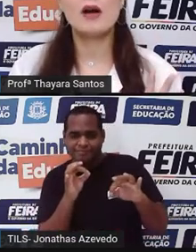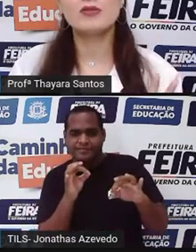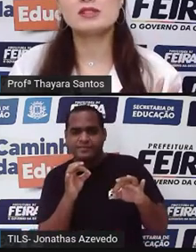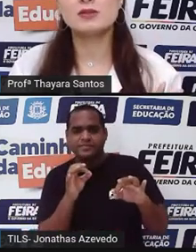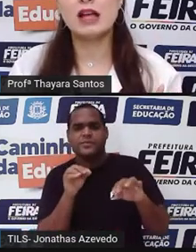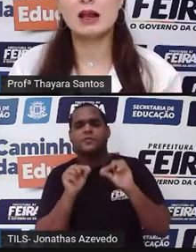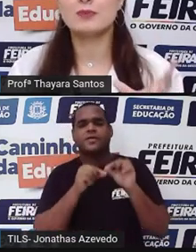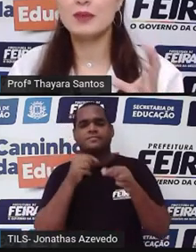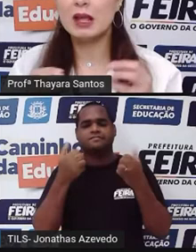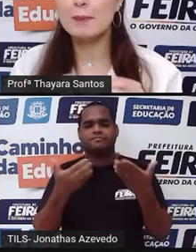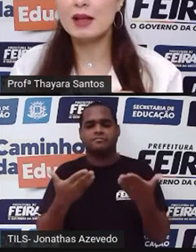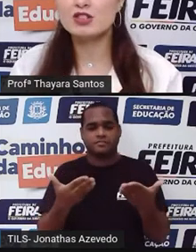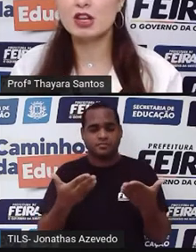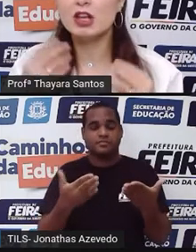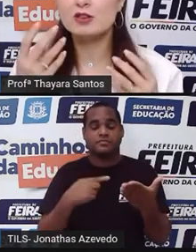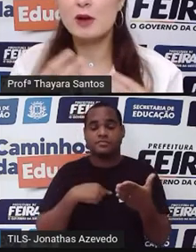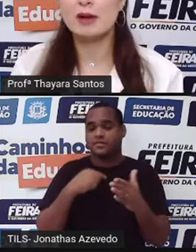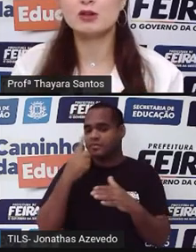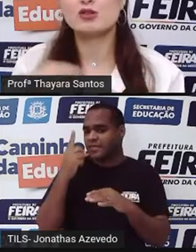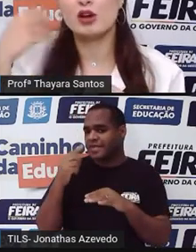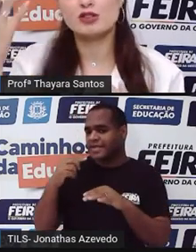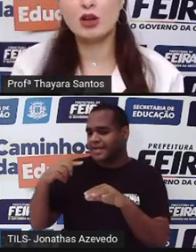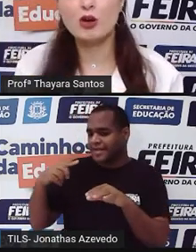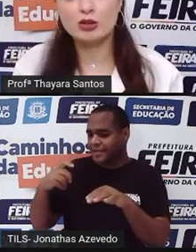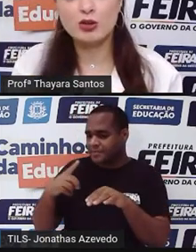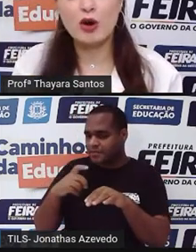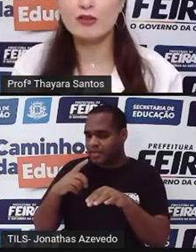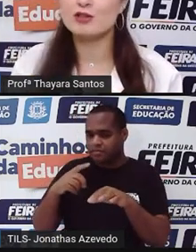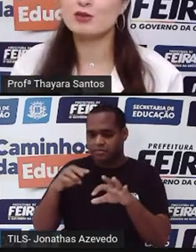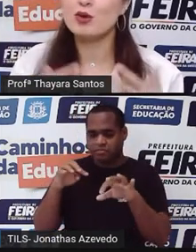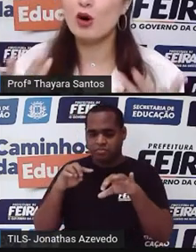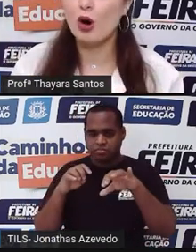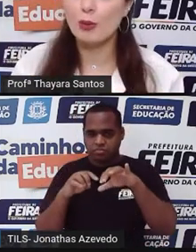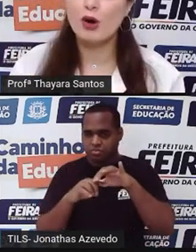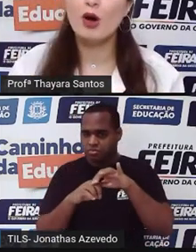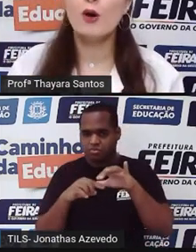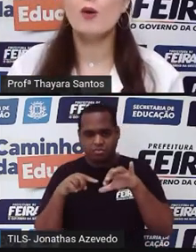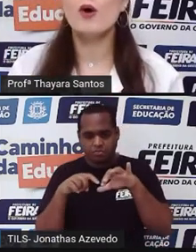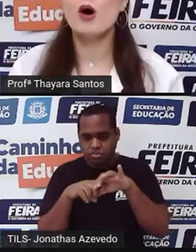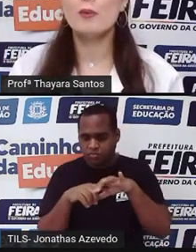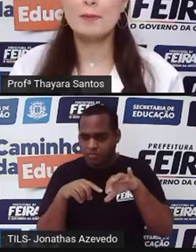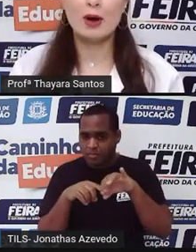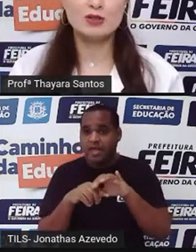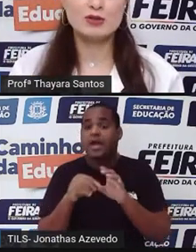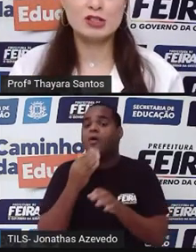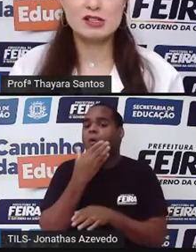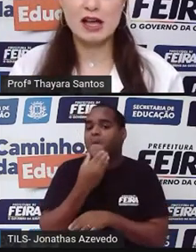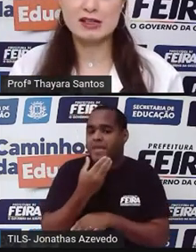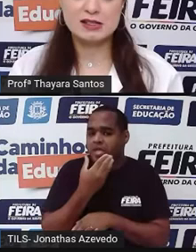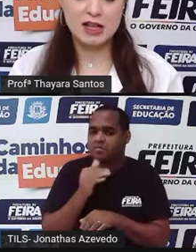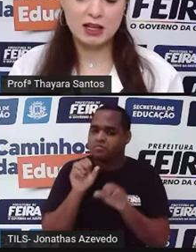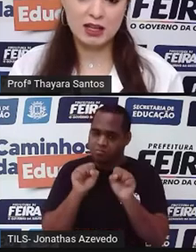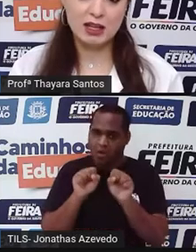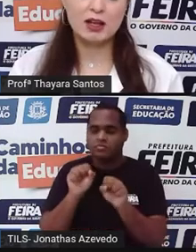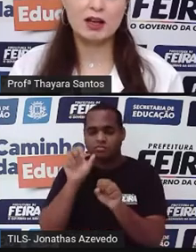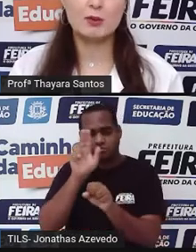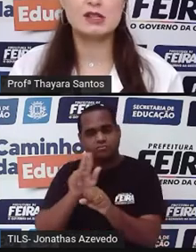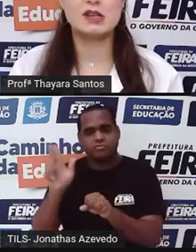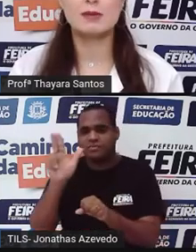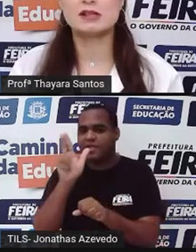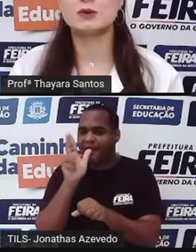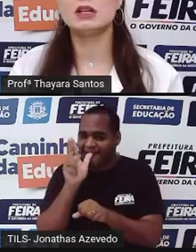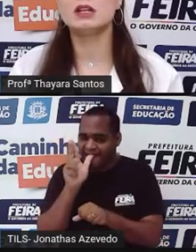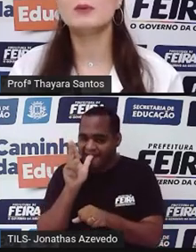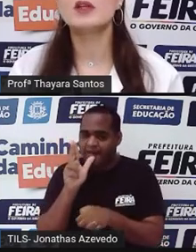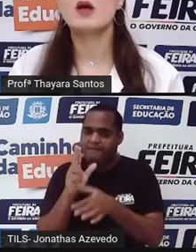qual é a função dela impedir que o espermatozóide cupons com a voz. Como o homem pode utilizar esse daqui